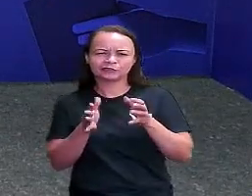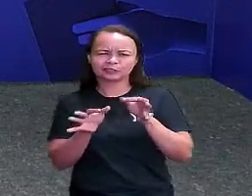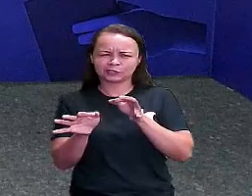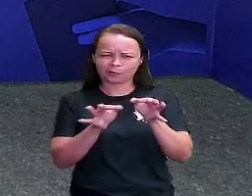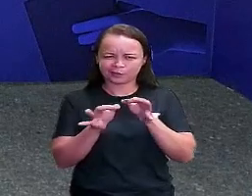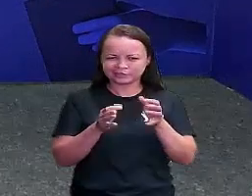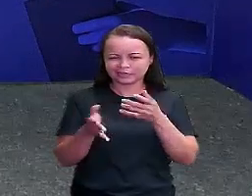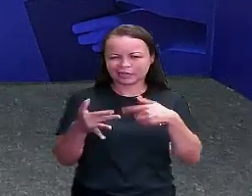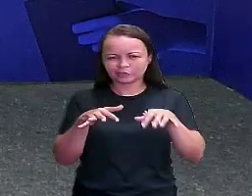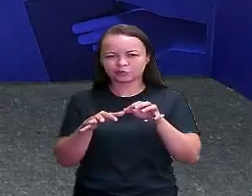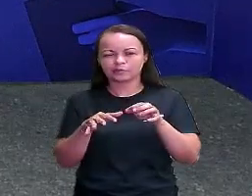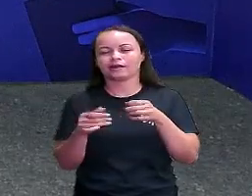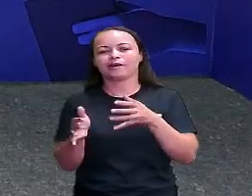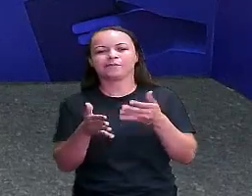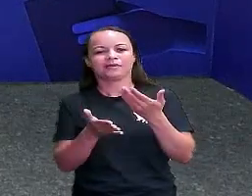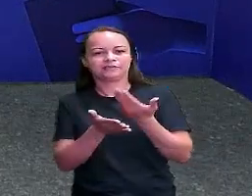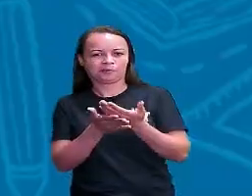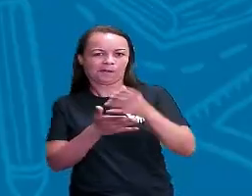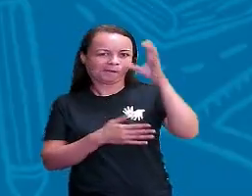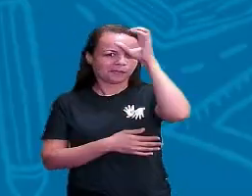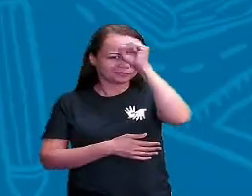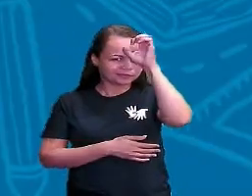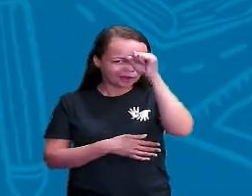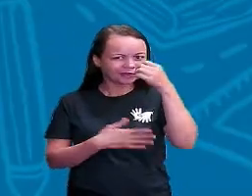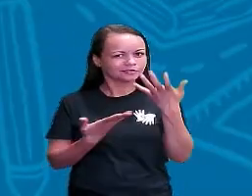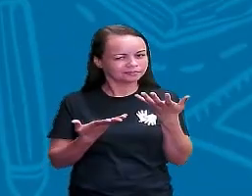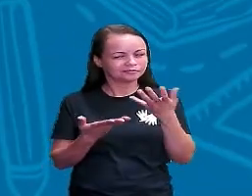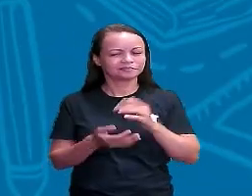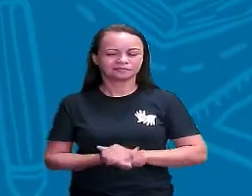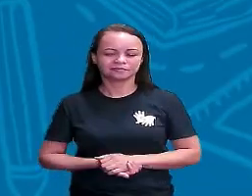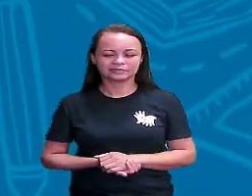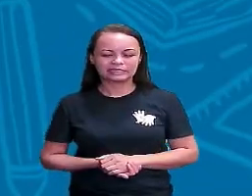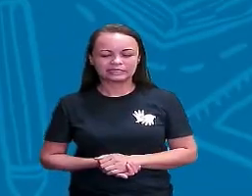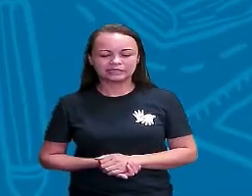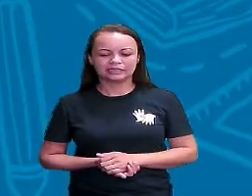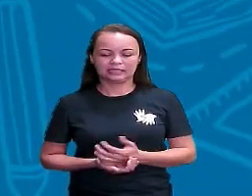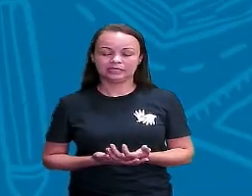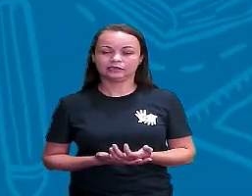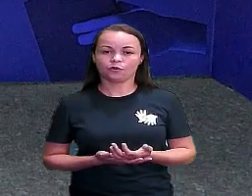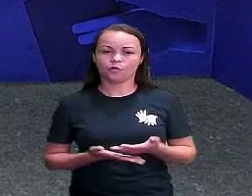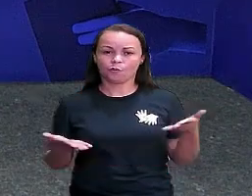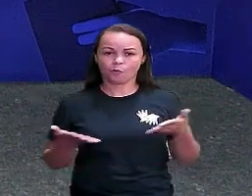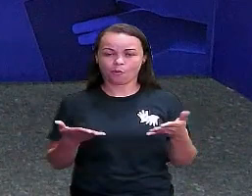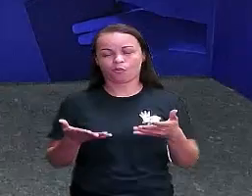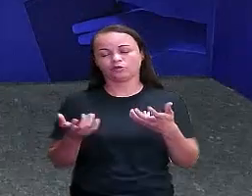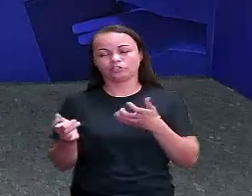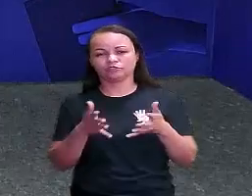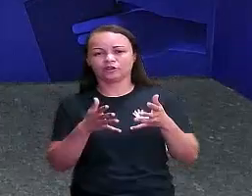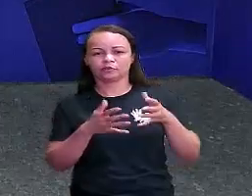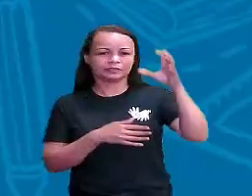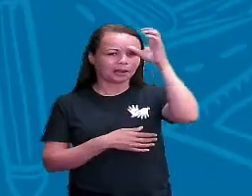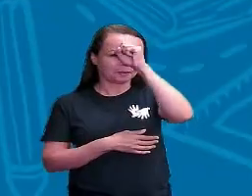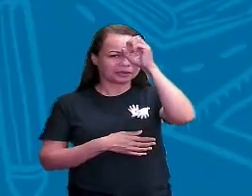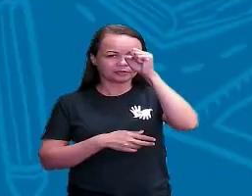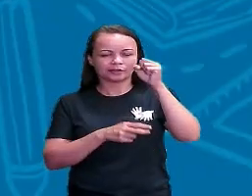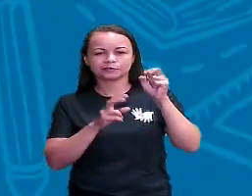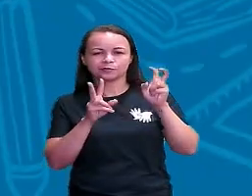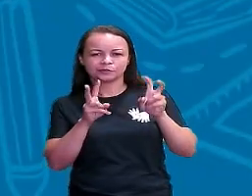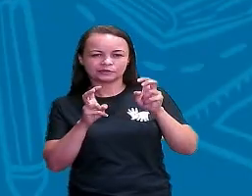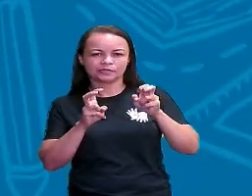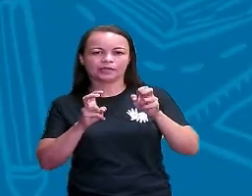aprendizagem? Espero que sim. Bom, na nossa aula de hoje vamos aprender um pouco sobre as figuras de